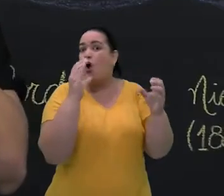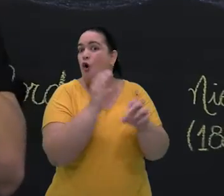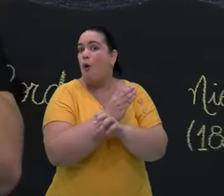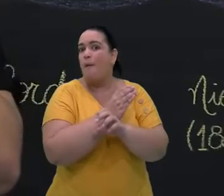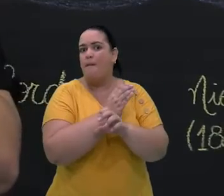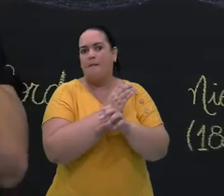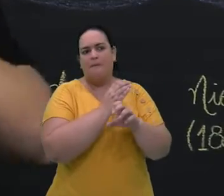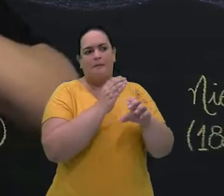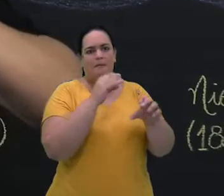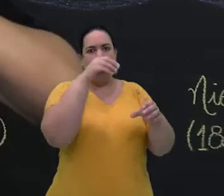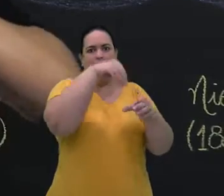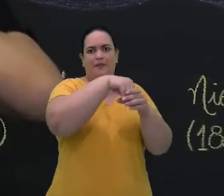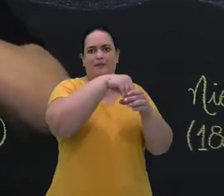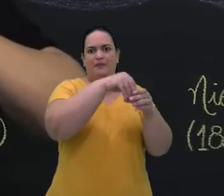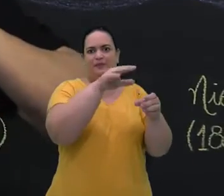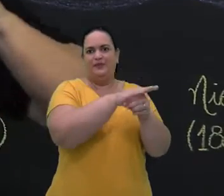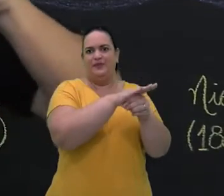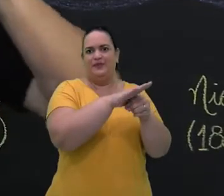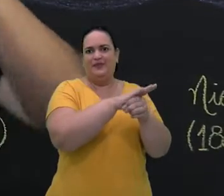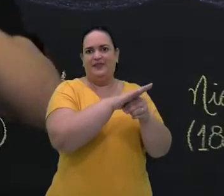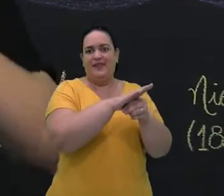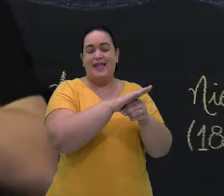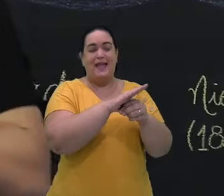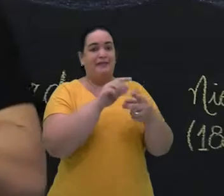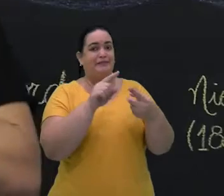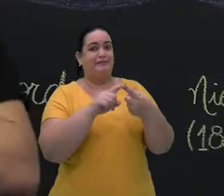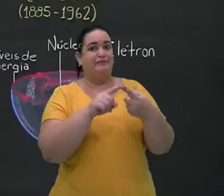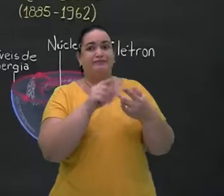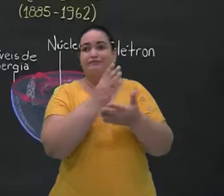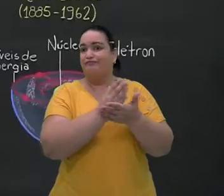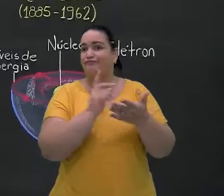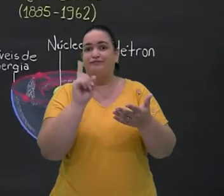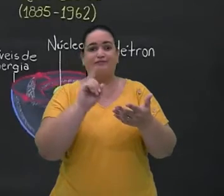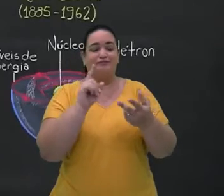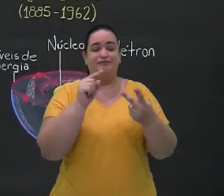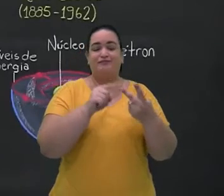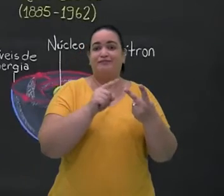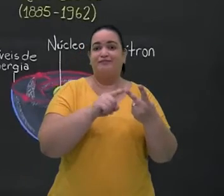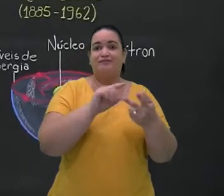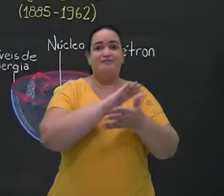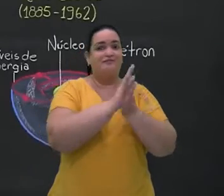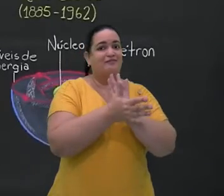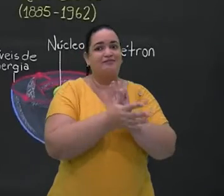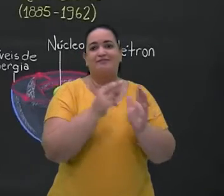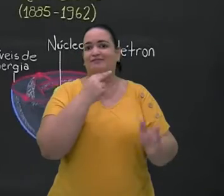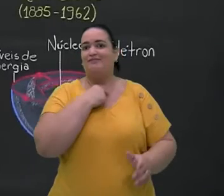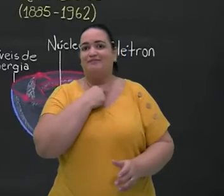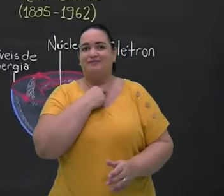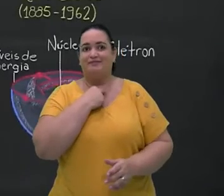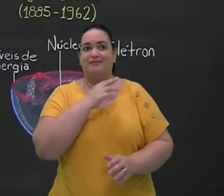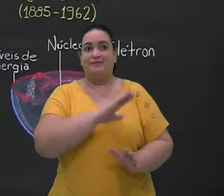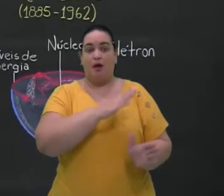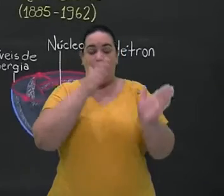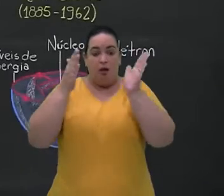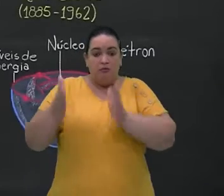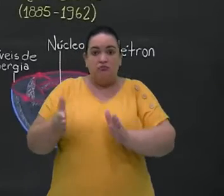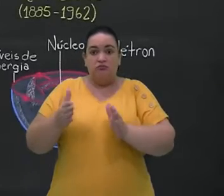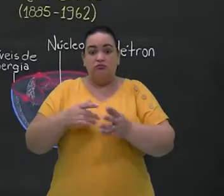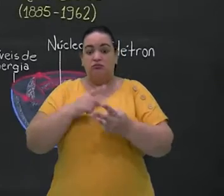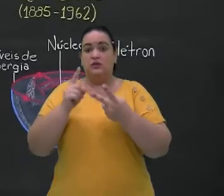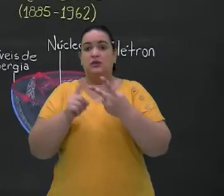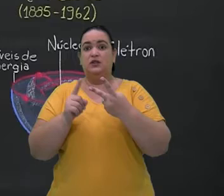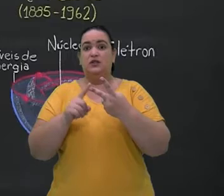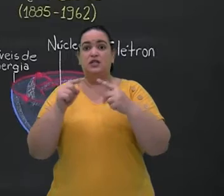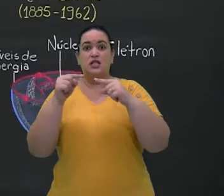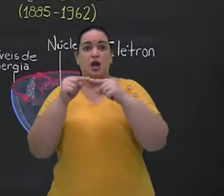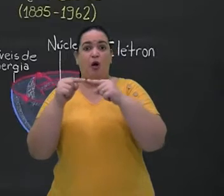totalmente preenchida, indivisível e indestrutível. Então, galera, olha só. O segundo modelo ao longo aí